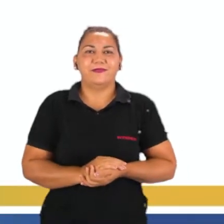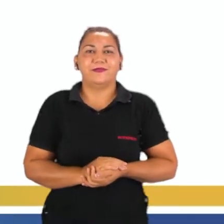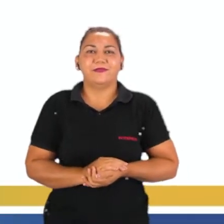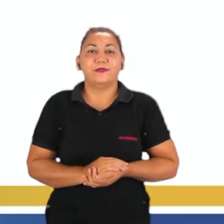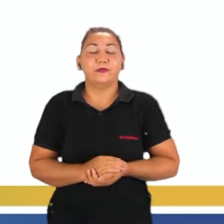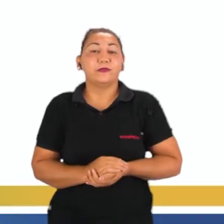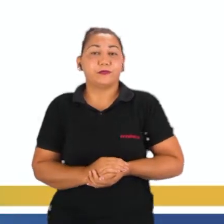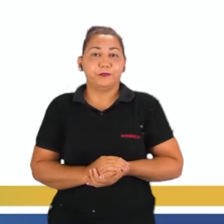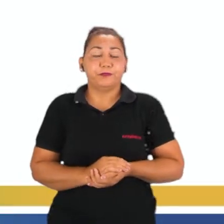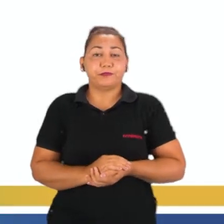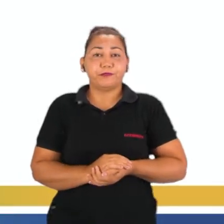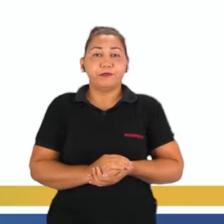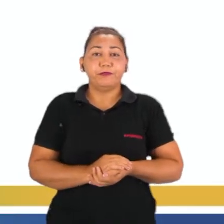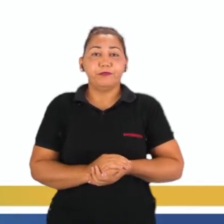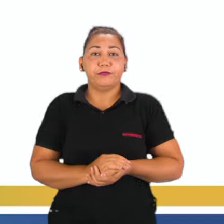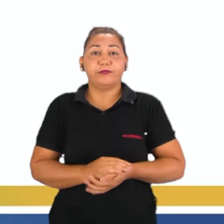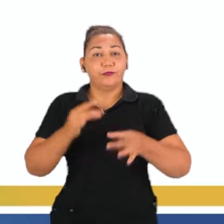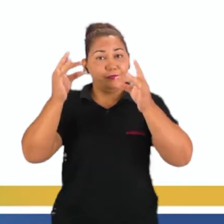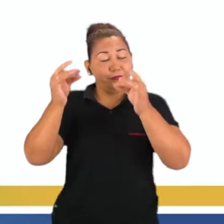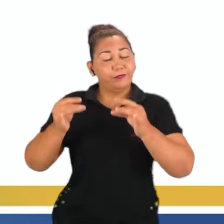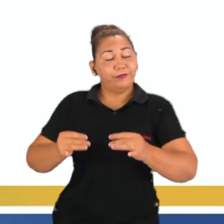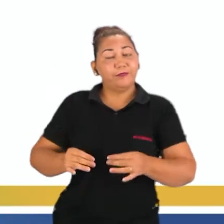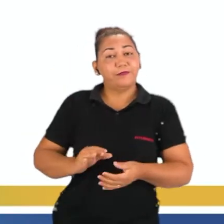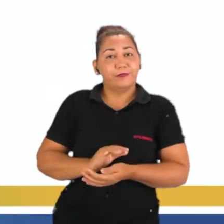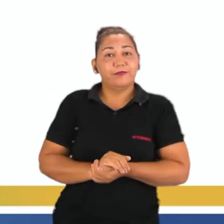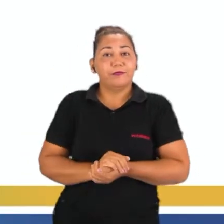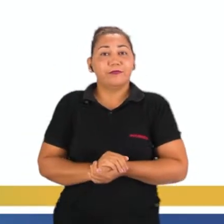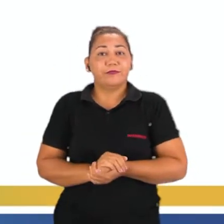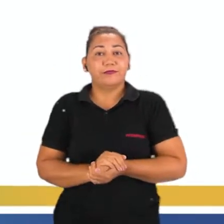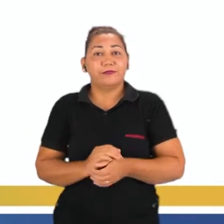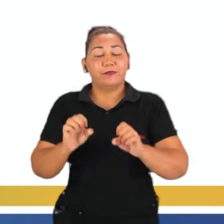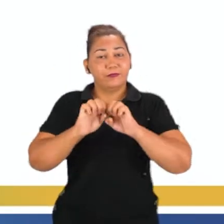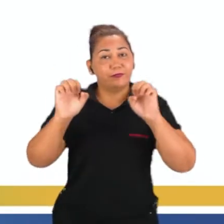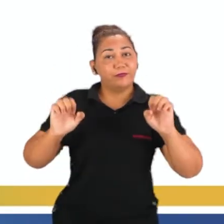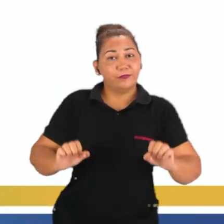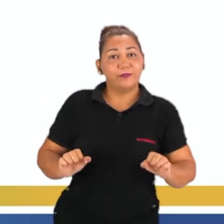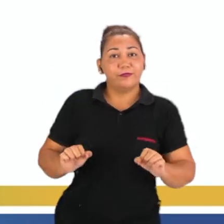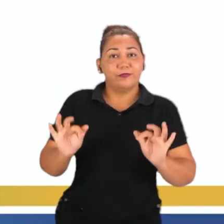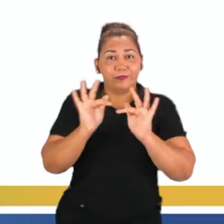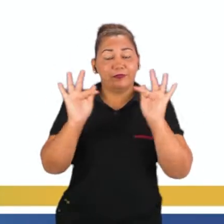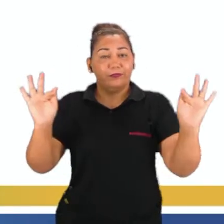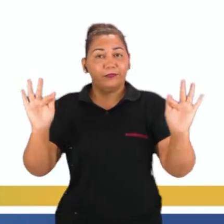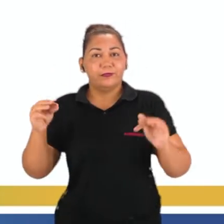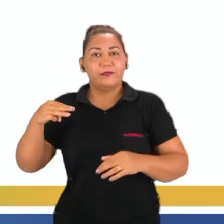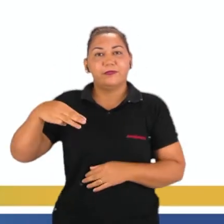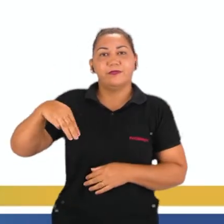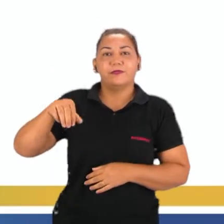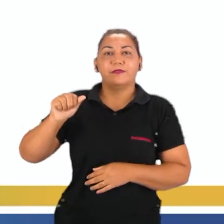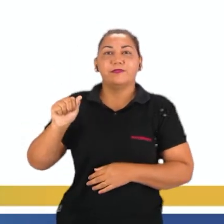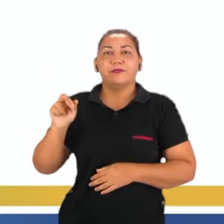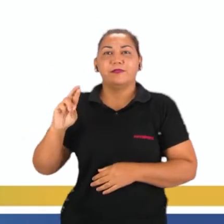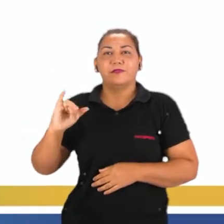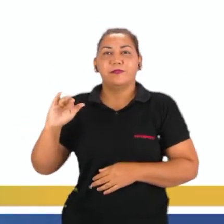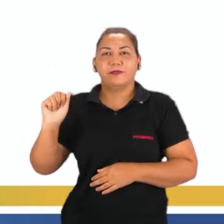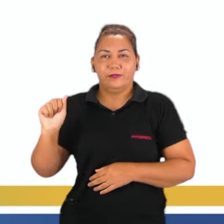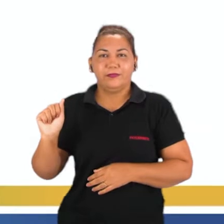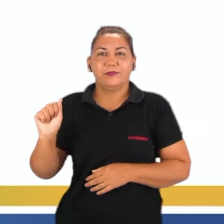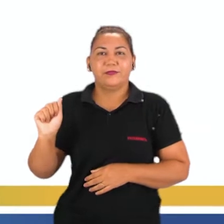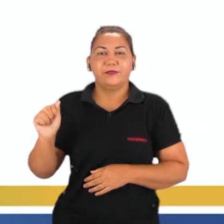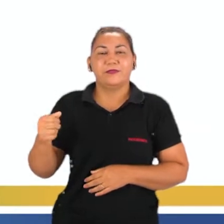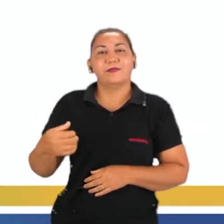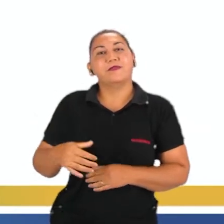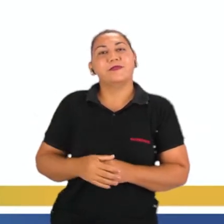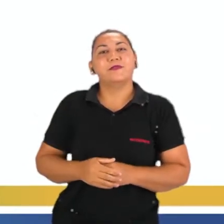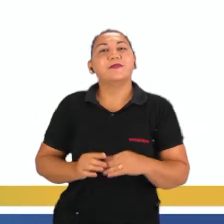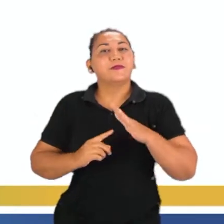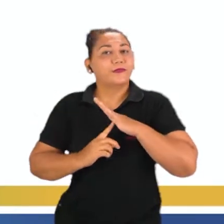Vamos a algumas definições. Observe a estrutura da frase. Maria vai à feira. Vejam